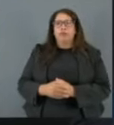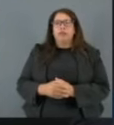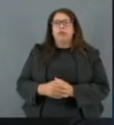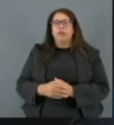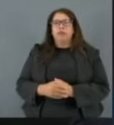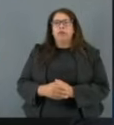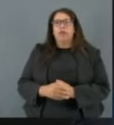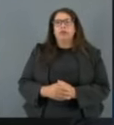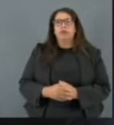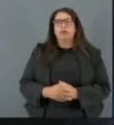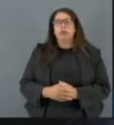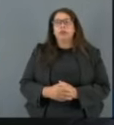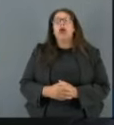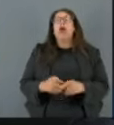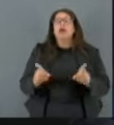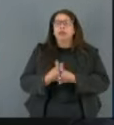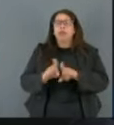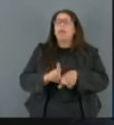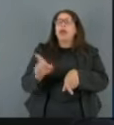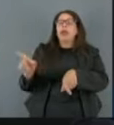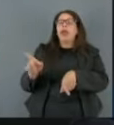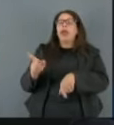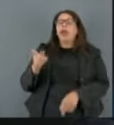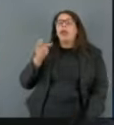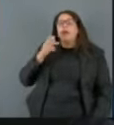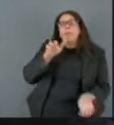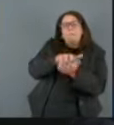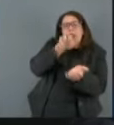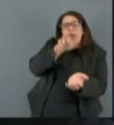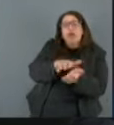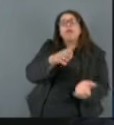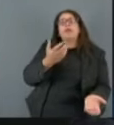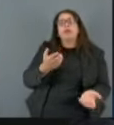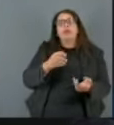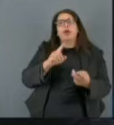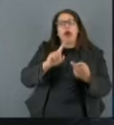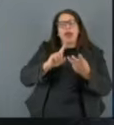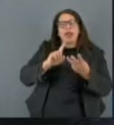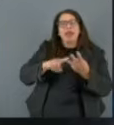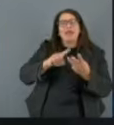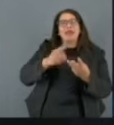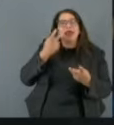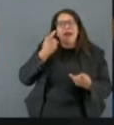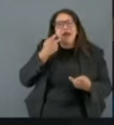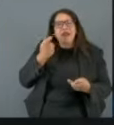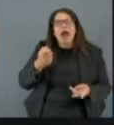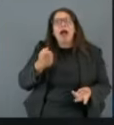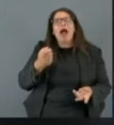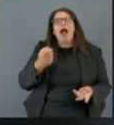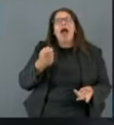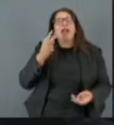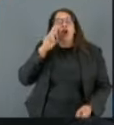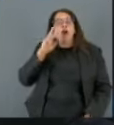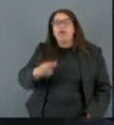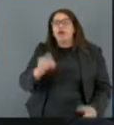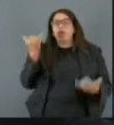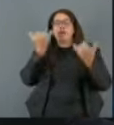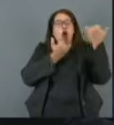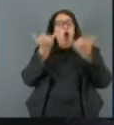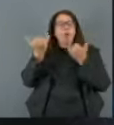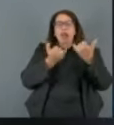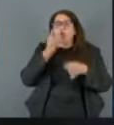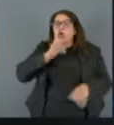Bolsonaro. Mas também Pernambuco, 3.381, Ceará, 3.272. No Ceará nós estamos vendo notícias a todo